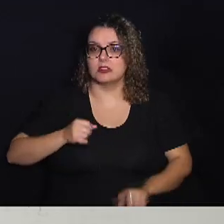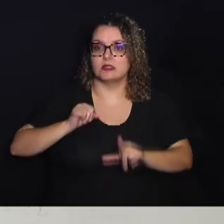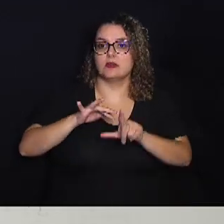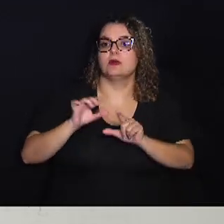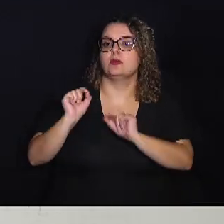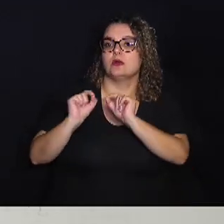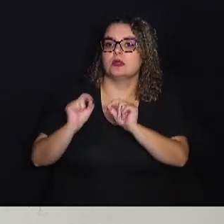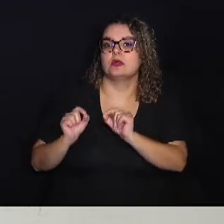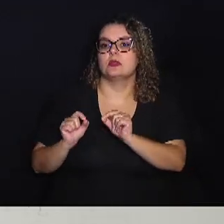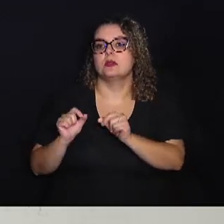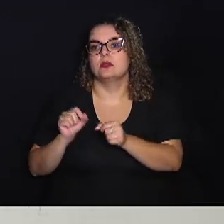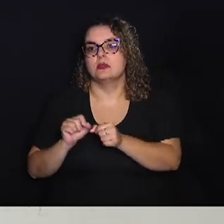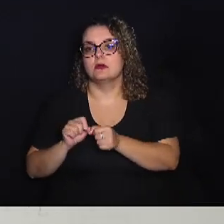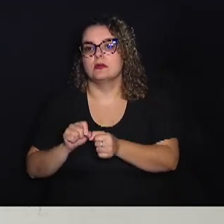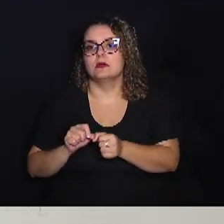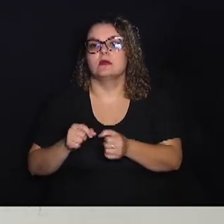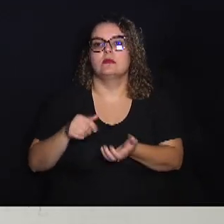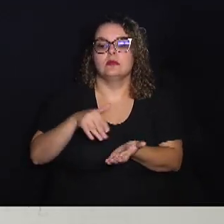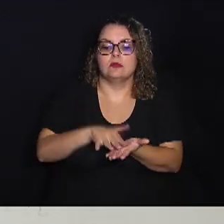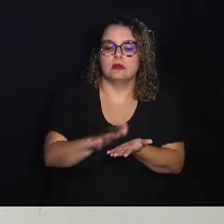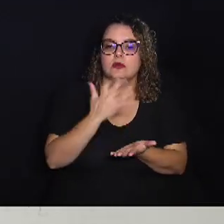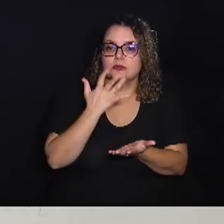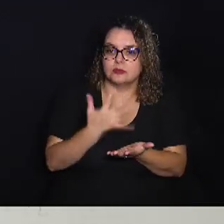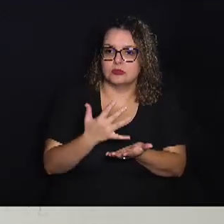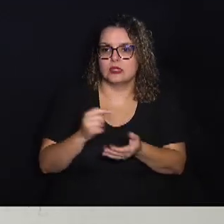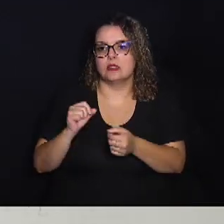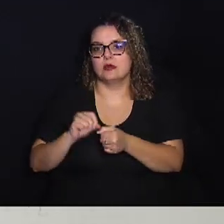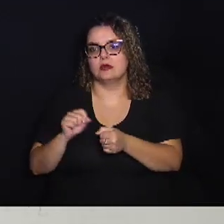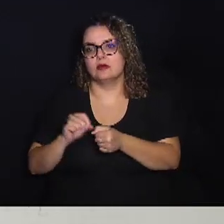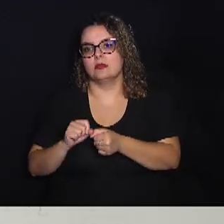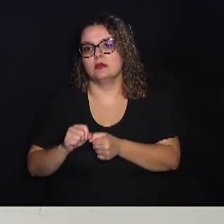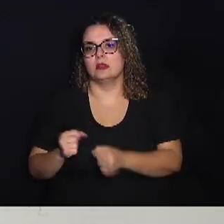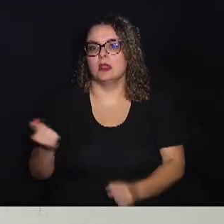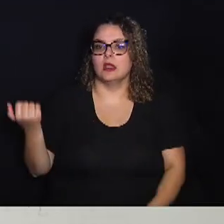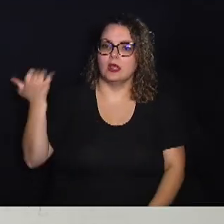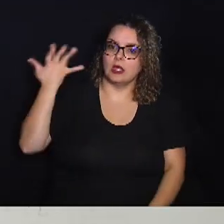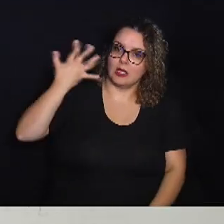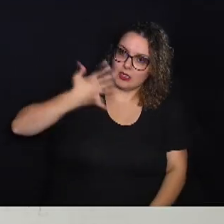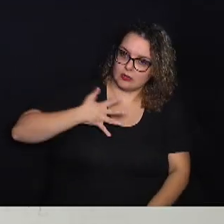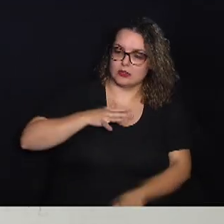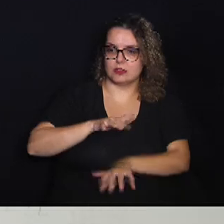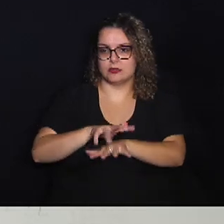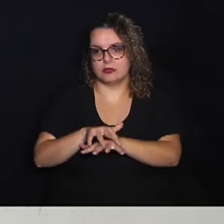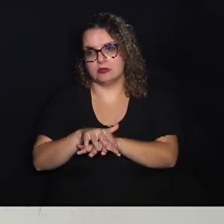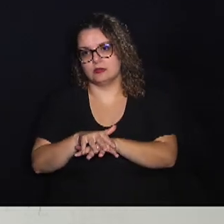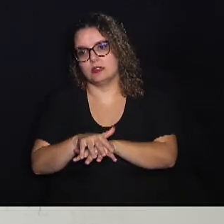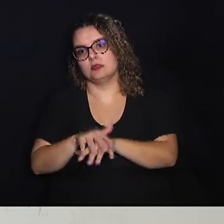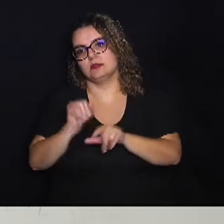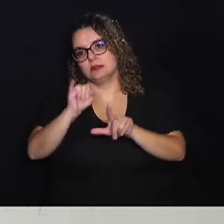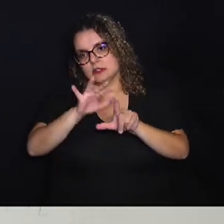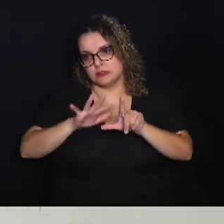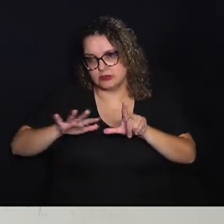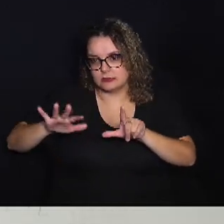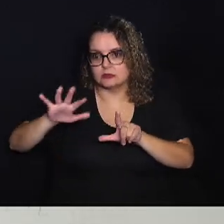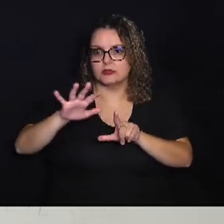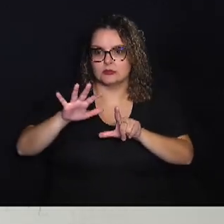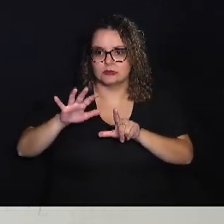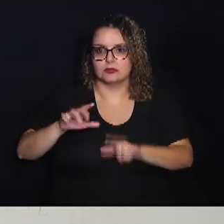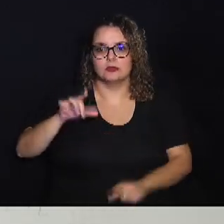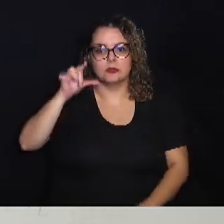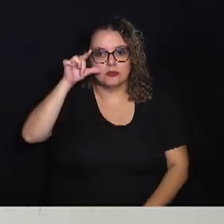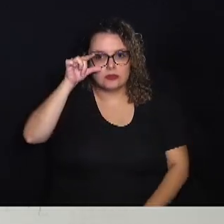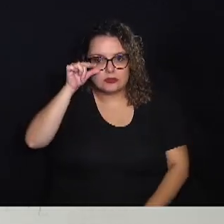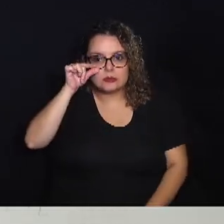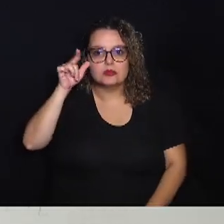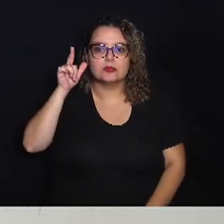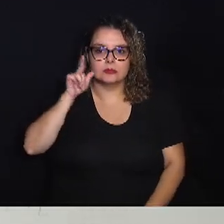fazemos? Imprimimos a imagem no colorido e fazemos a audiodescrição em braille dessa imagem. Então, o baixa visão